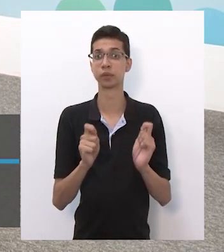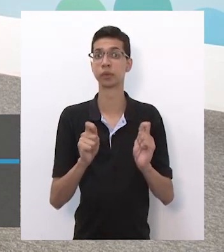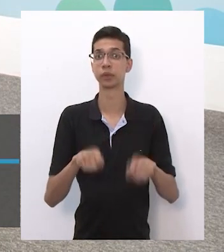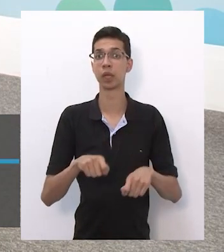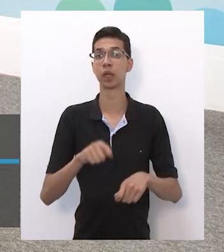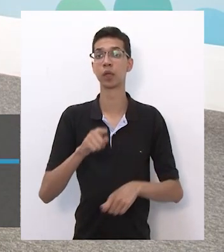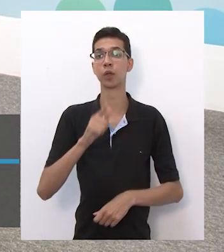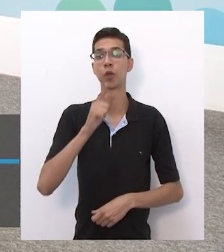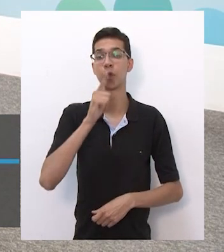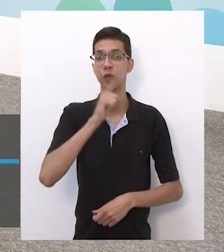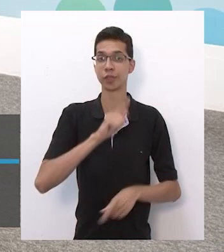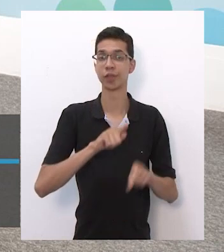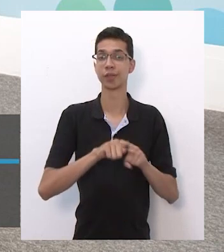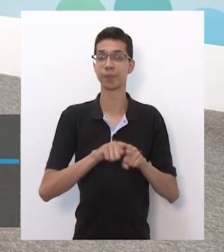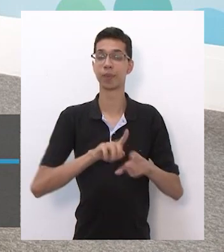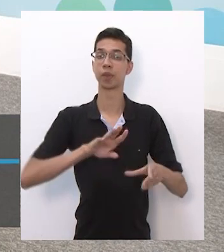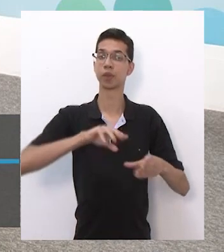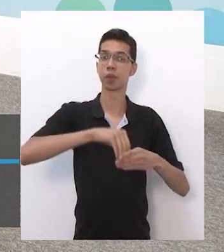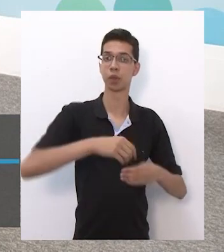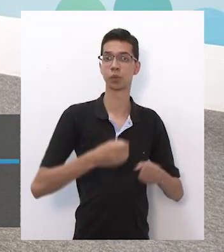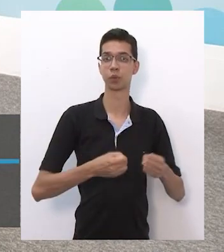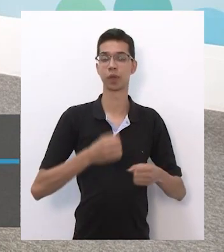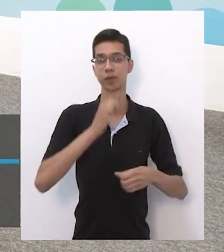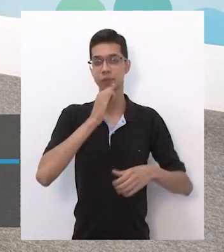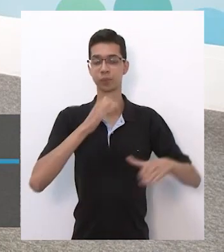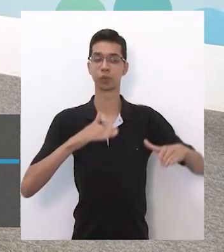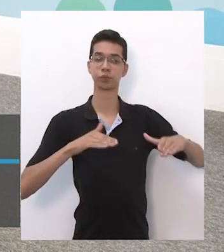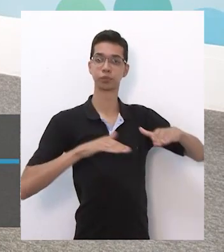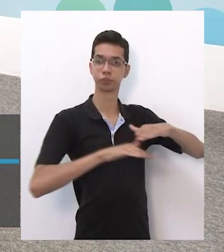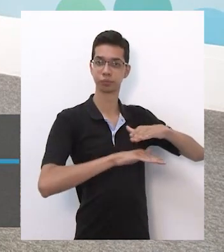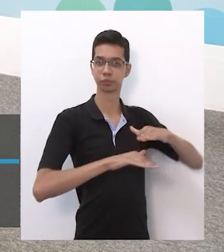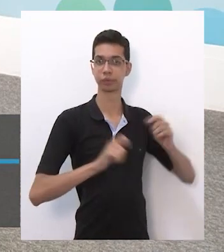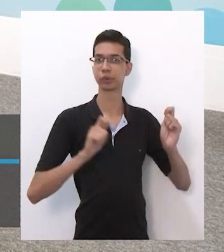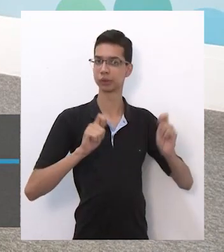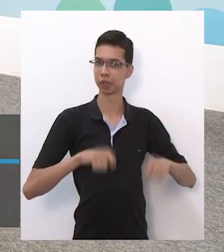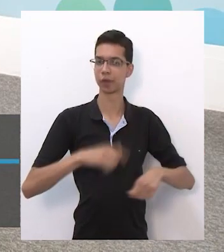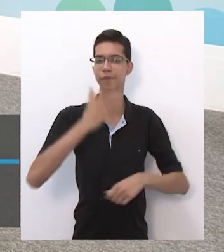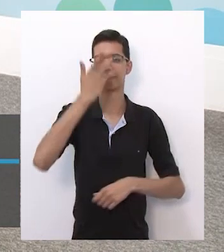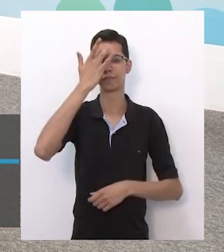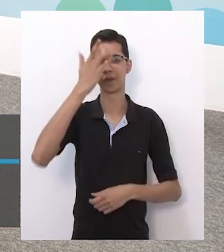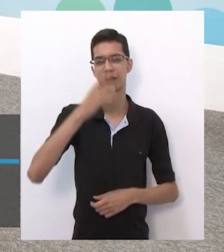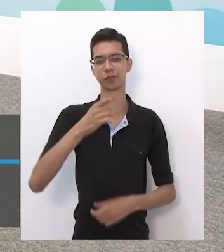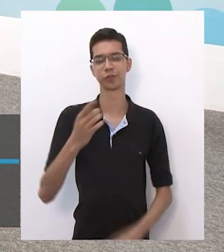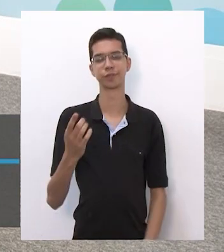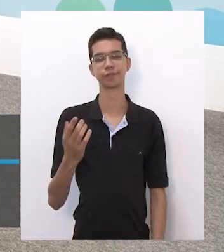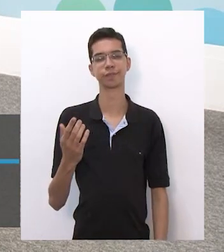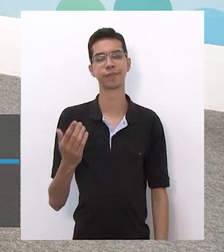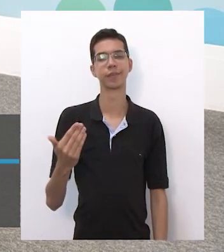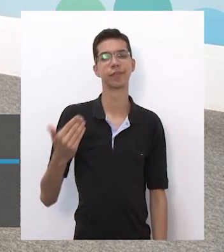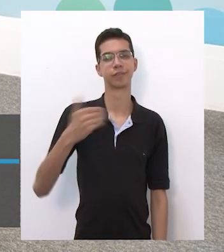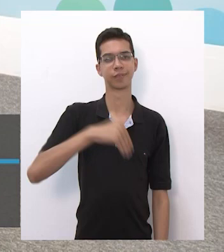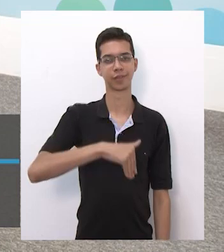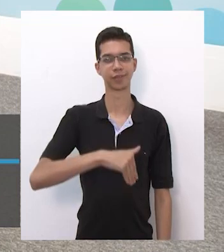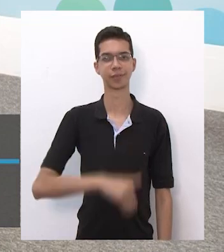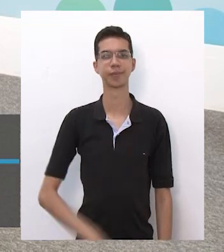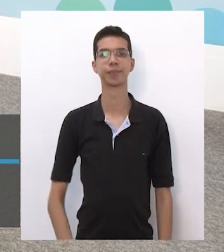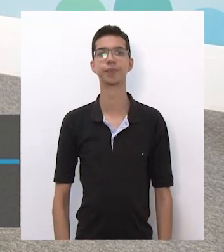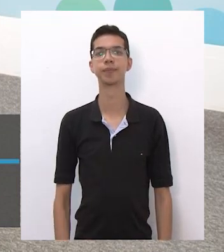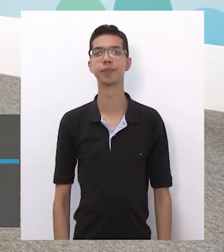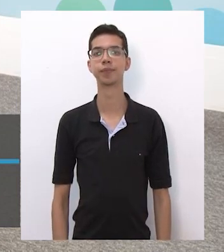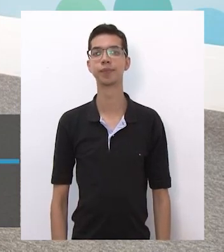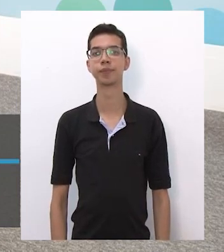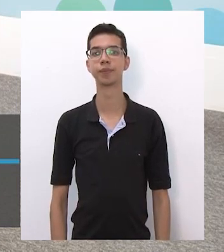estacionem dentro do nosso centro. Então, para facilitar ainda mais, né, a locomoção até o nosso espaço. Uma outra pergunta foi: como é feito